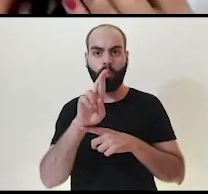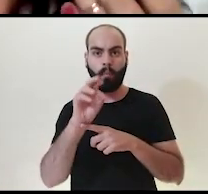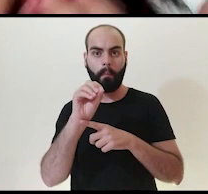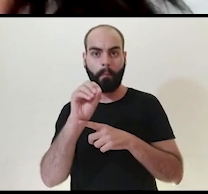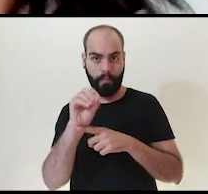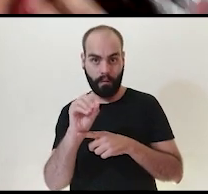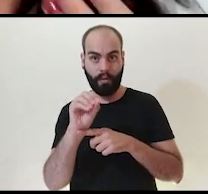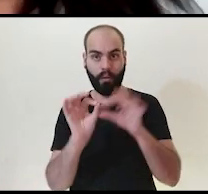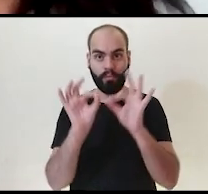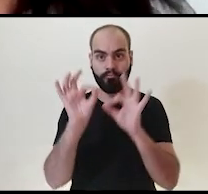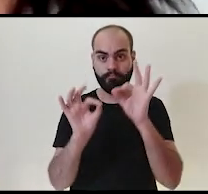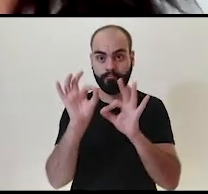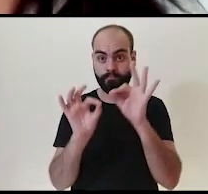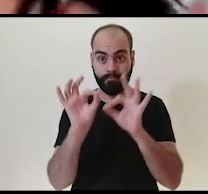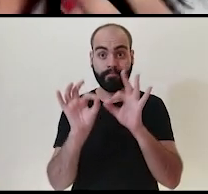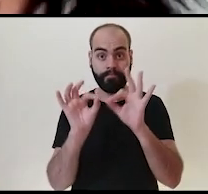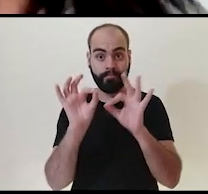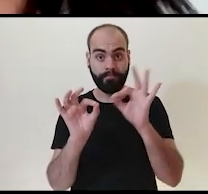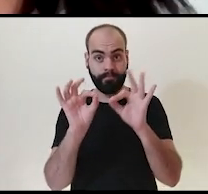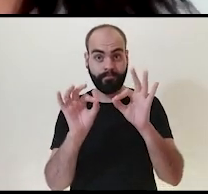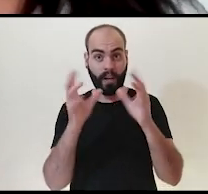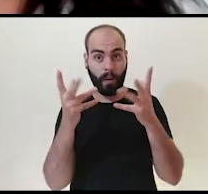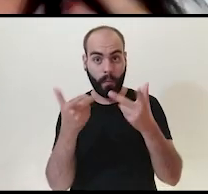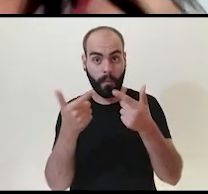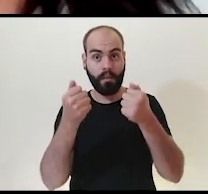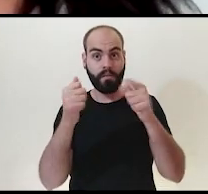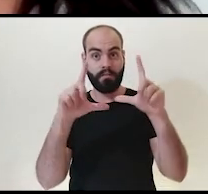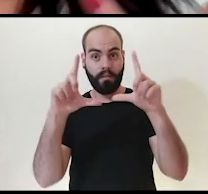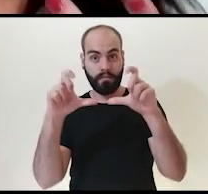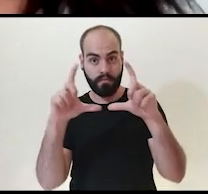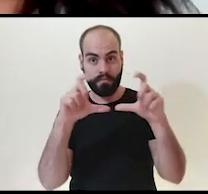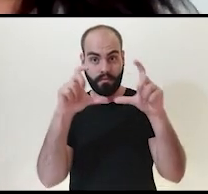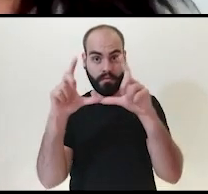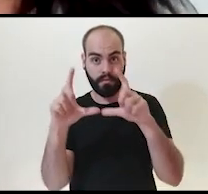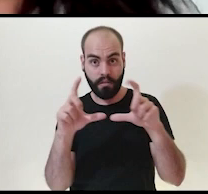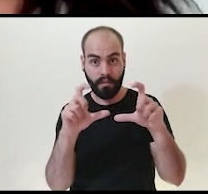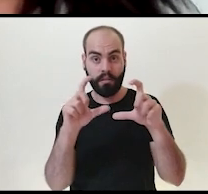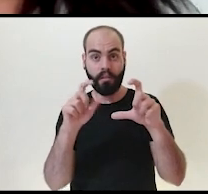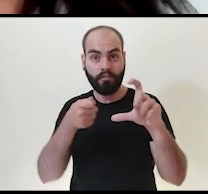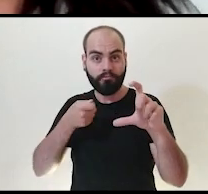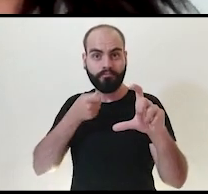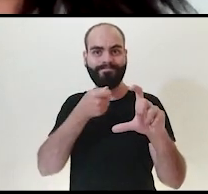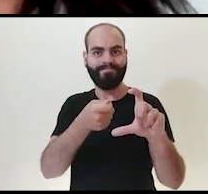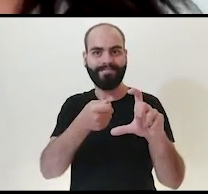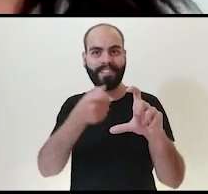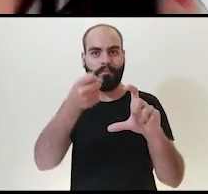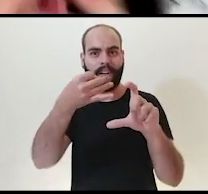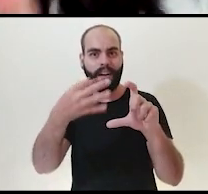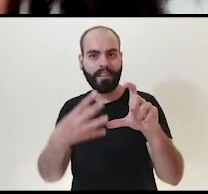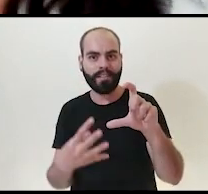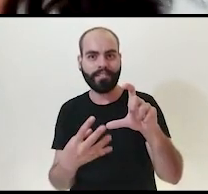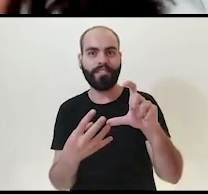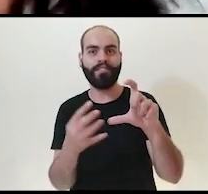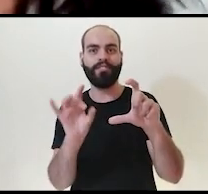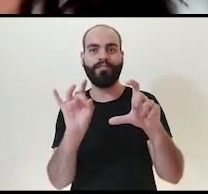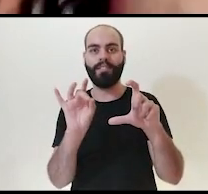onde a gente pode ajustar essas imagens e dar uma personalidade para ela. Eu acho isso fantástico para quem está